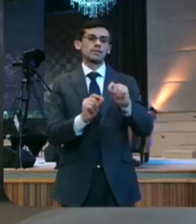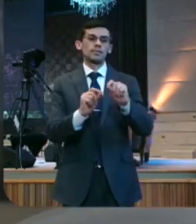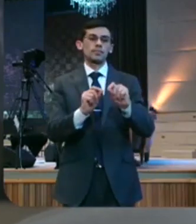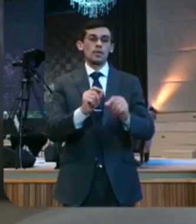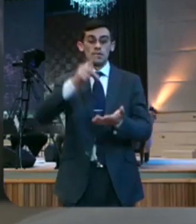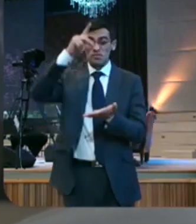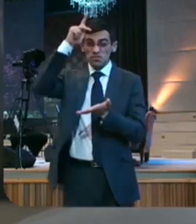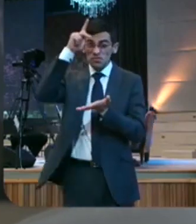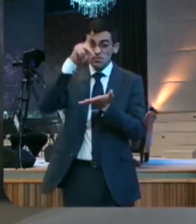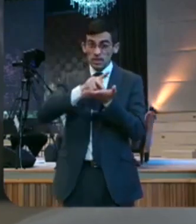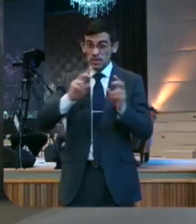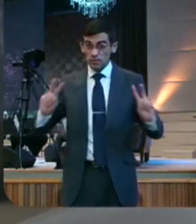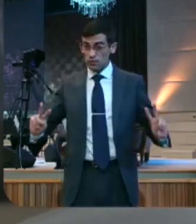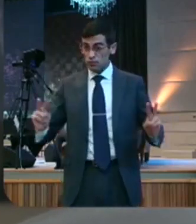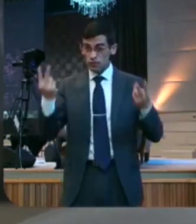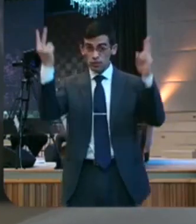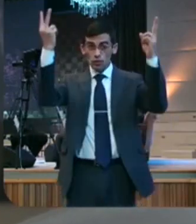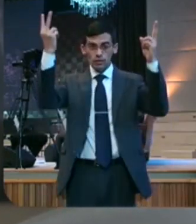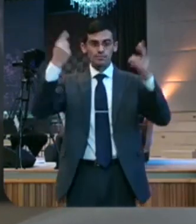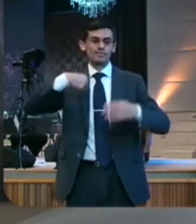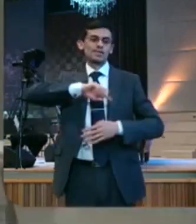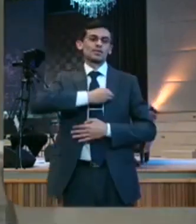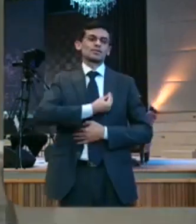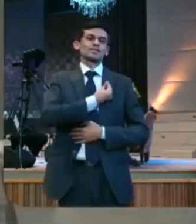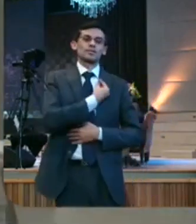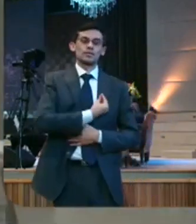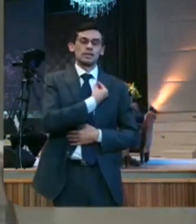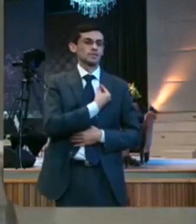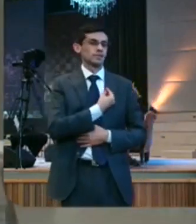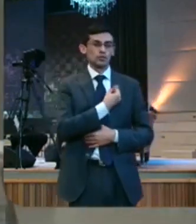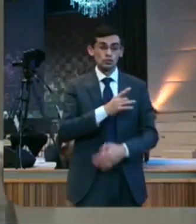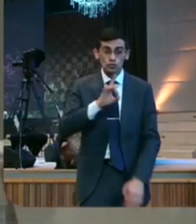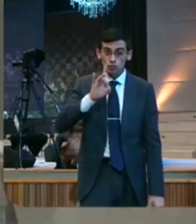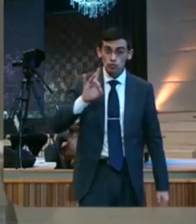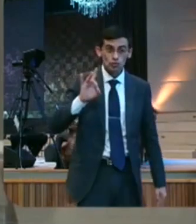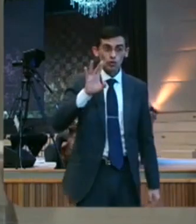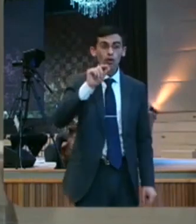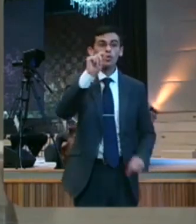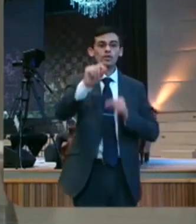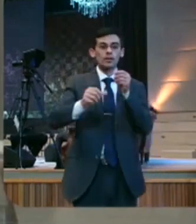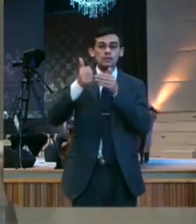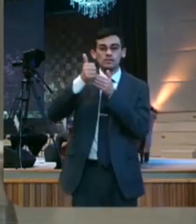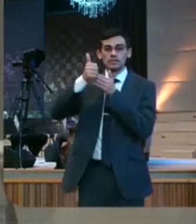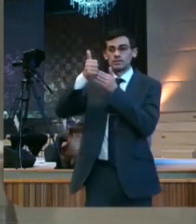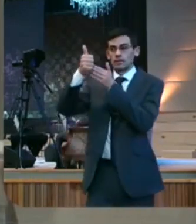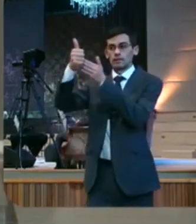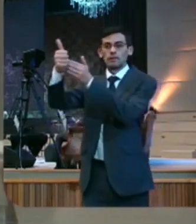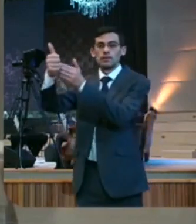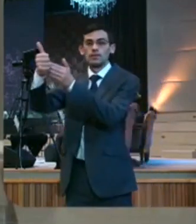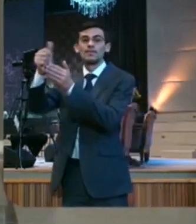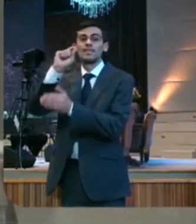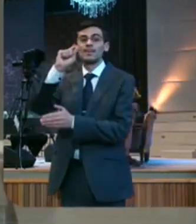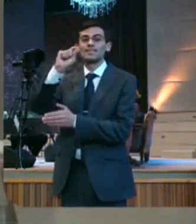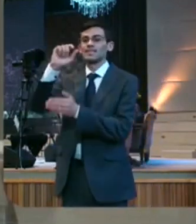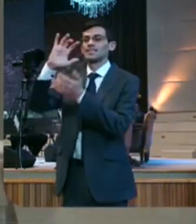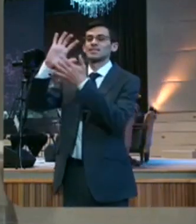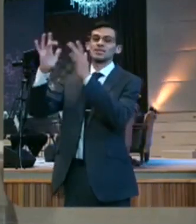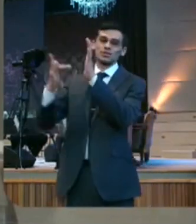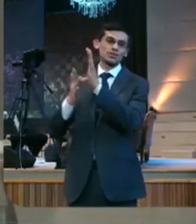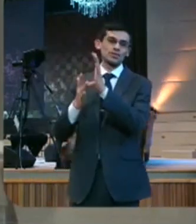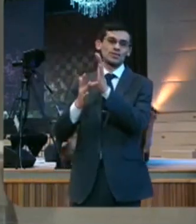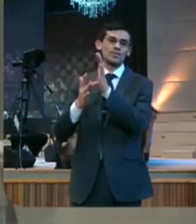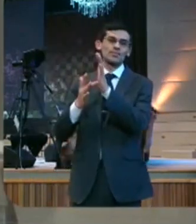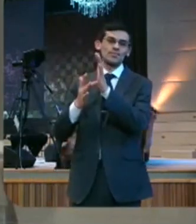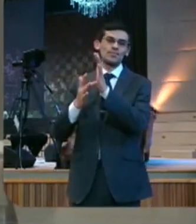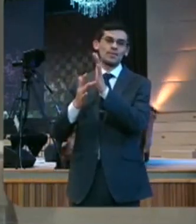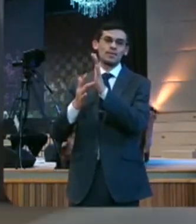a verdadeira vitória da nossa vida está em seguir Jesus,